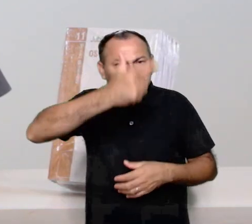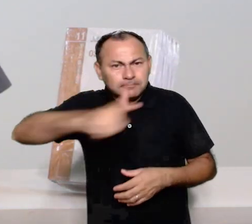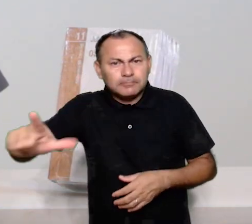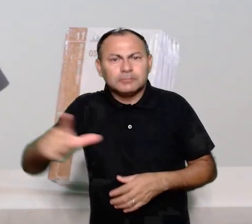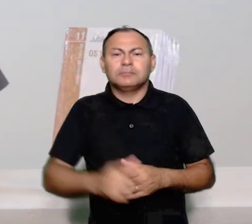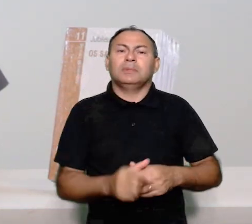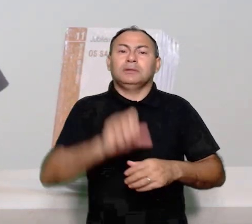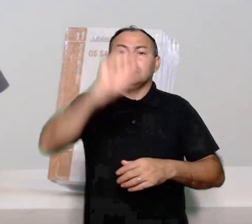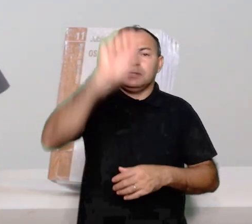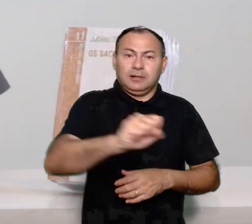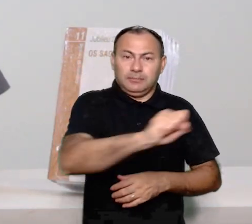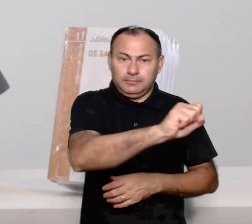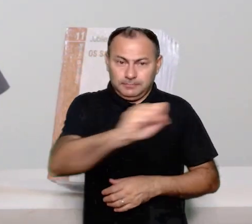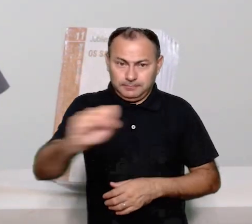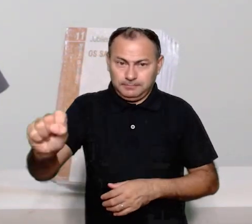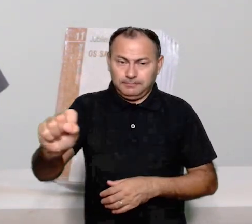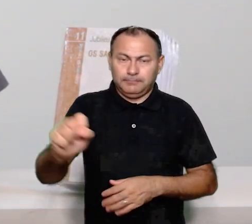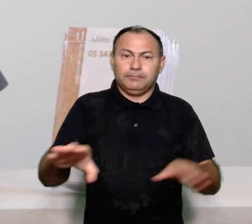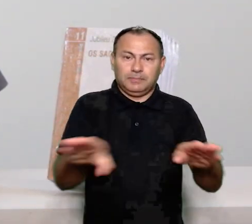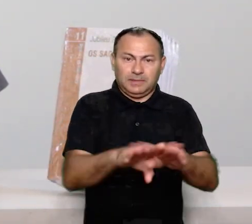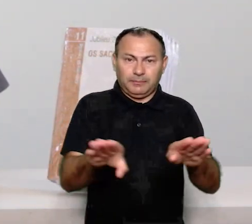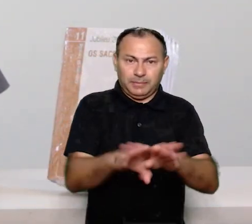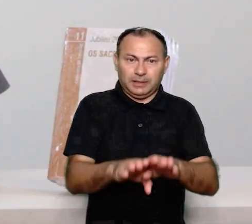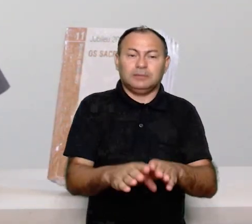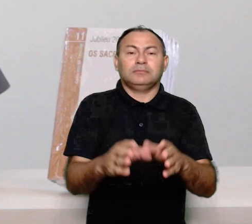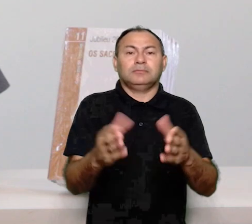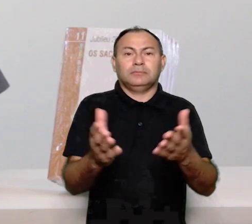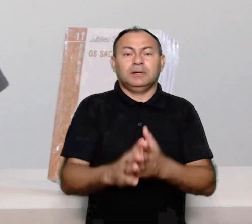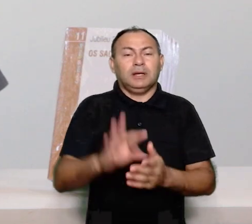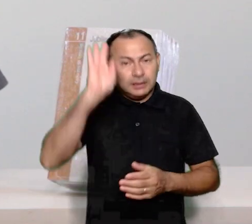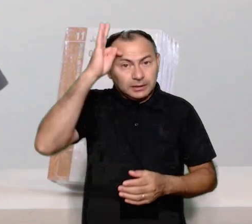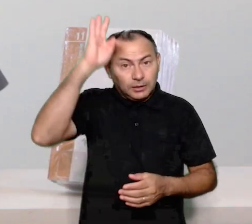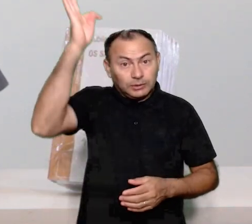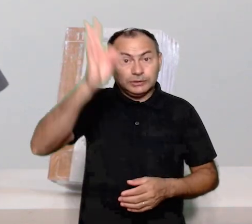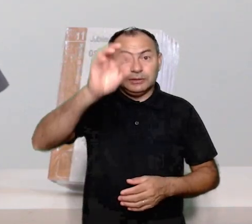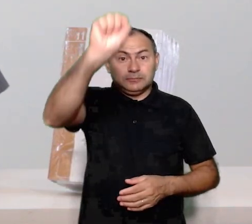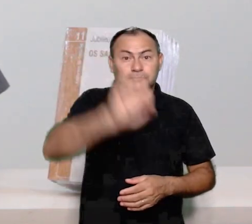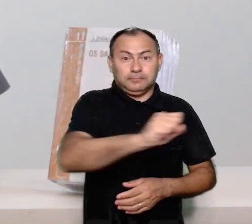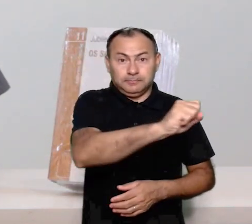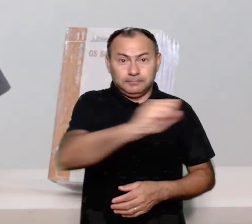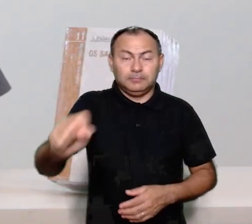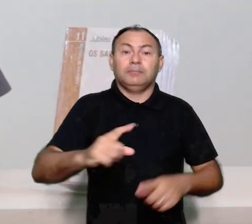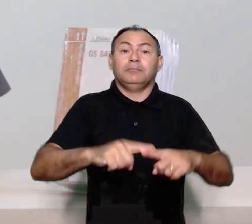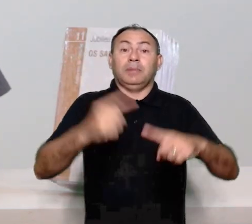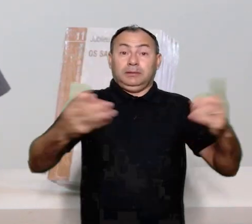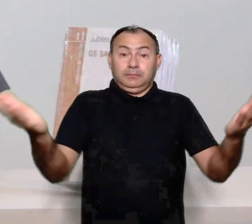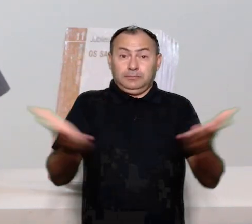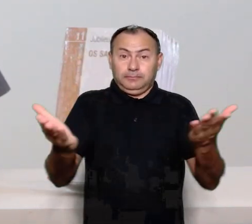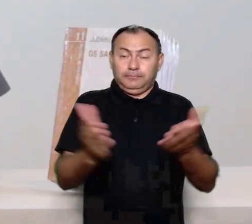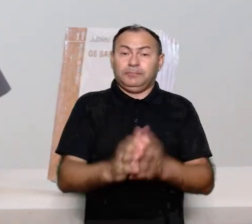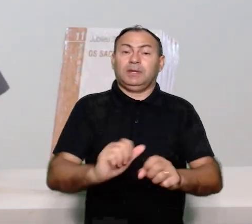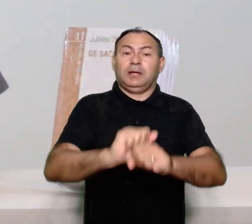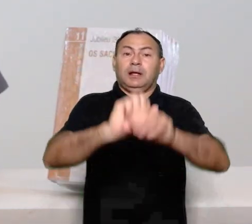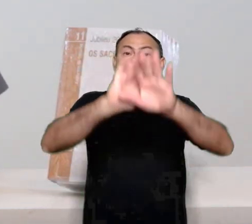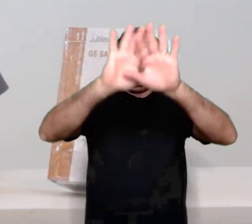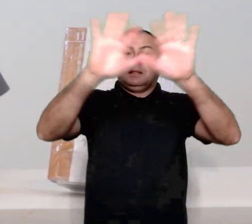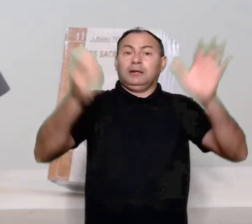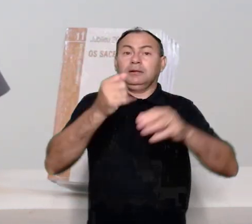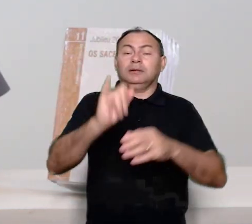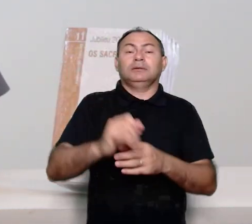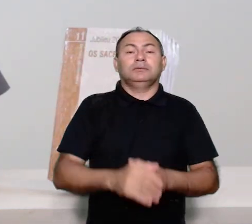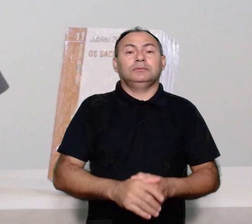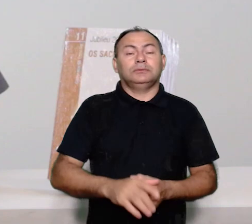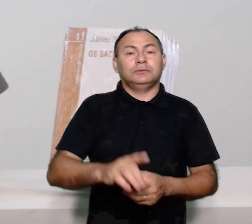repensar a questão sacramentária e também a teologia sacramental, mas agora, claro, a partir